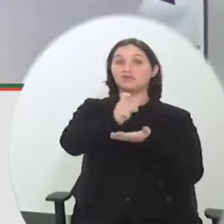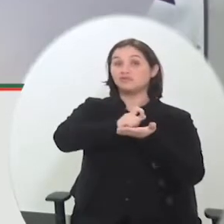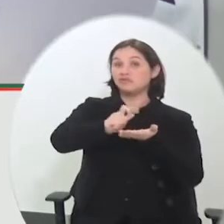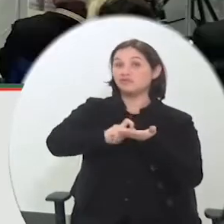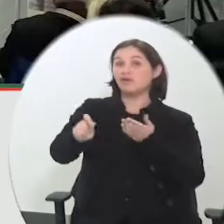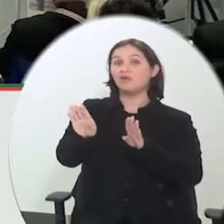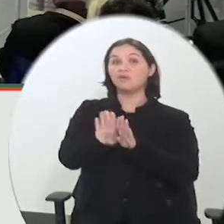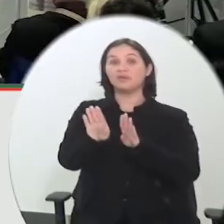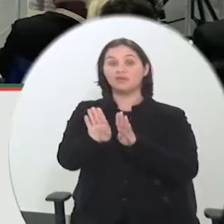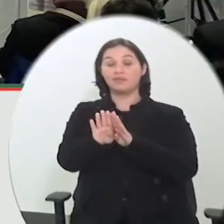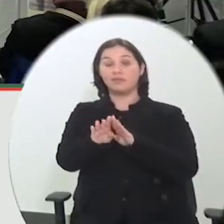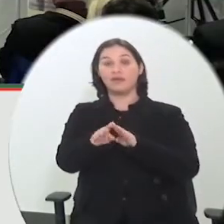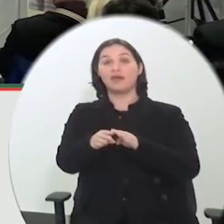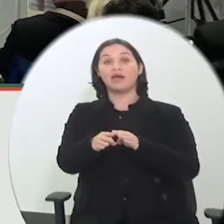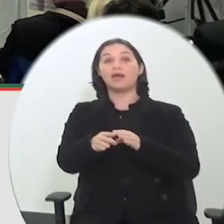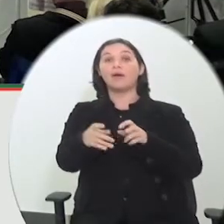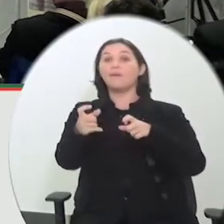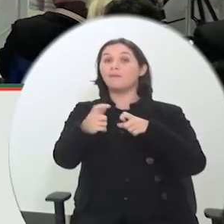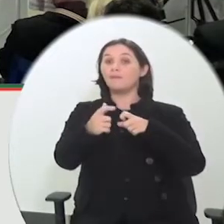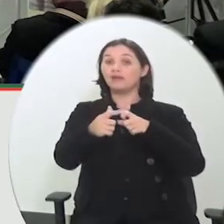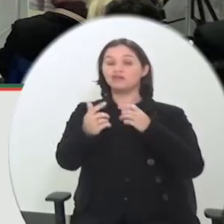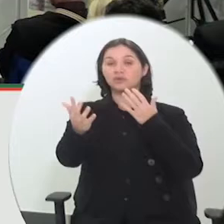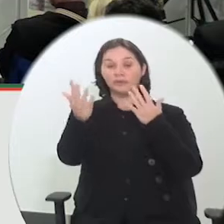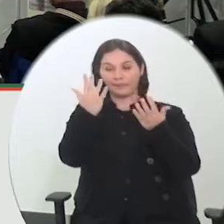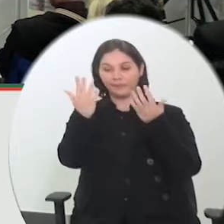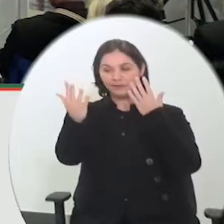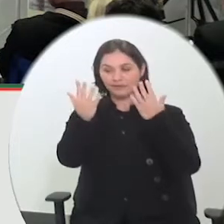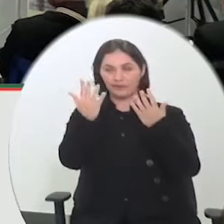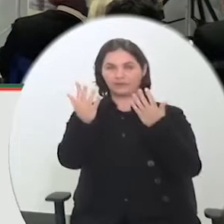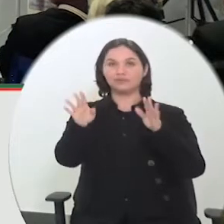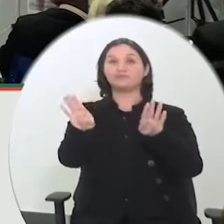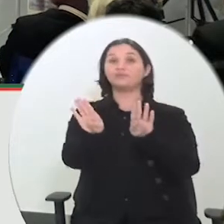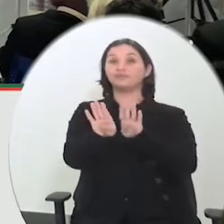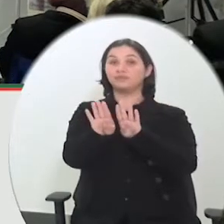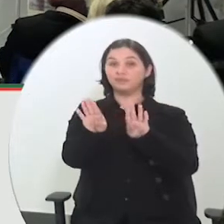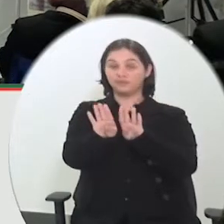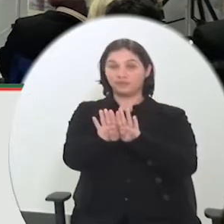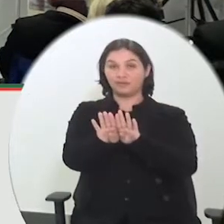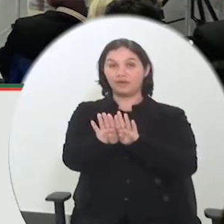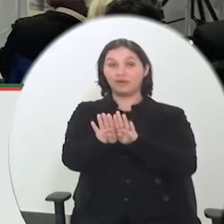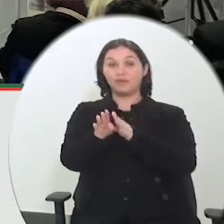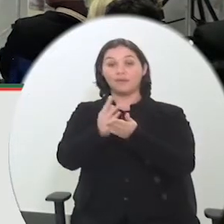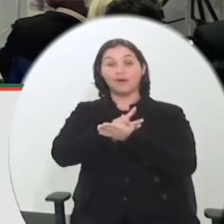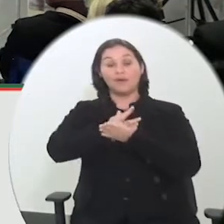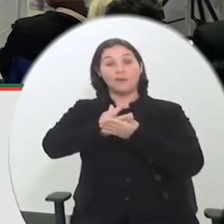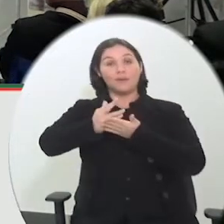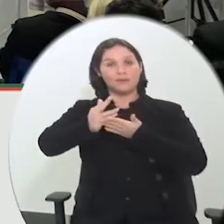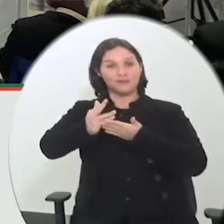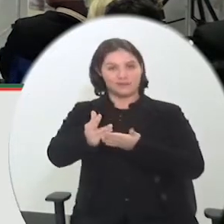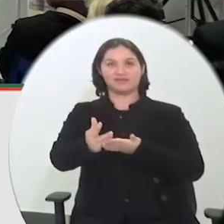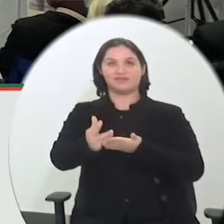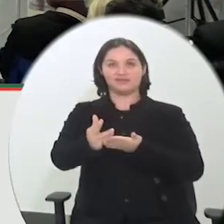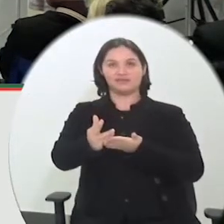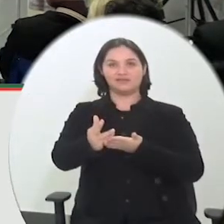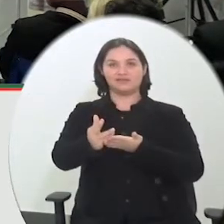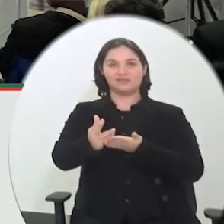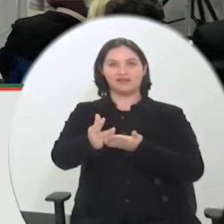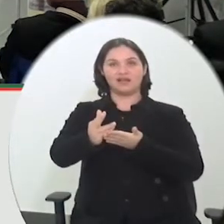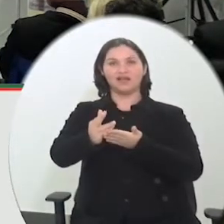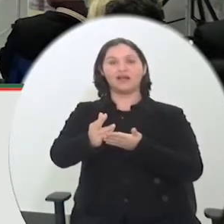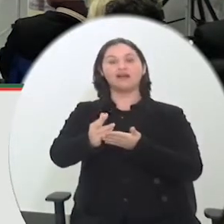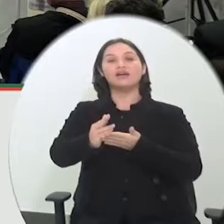psicólogos. Para darmos início a esta cerimônia, convidamos para que tome assento à mesa de honra